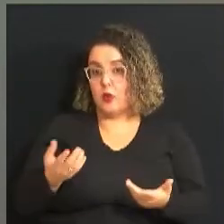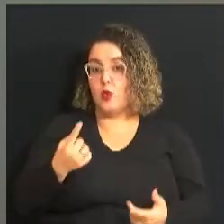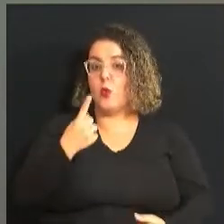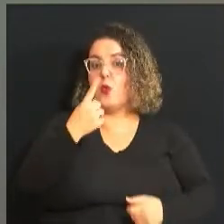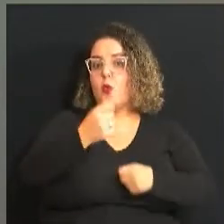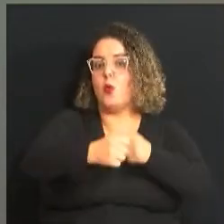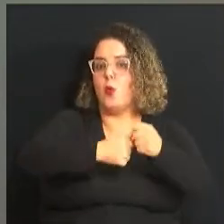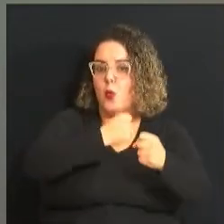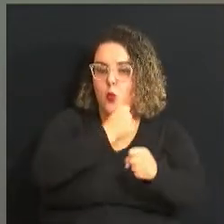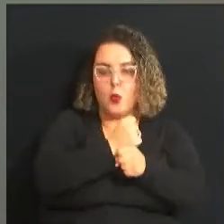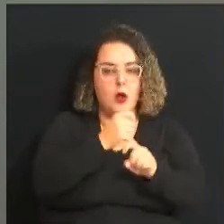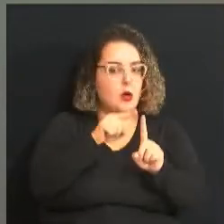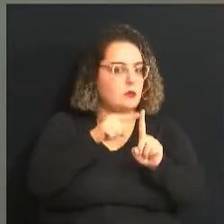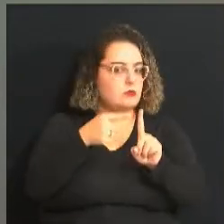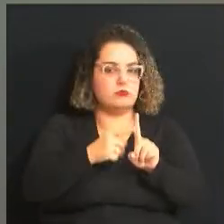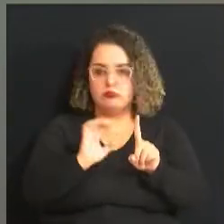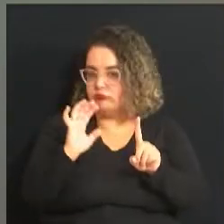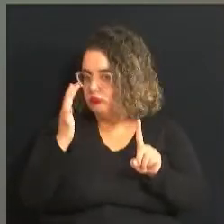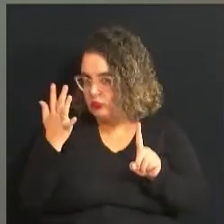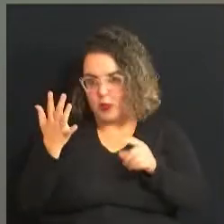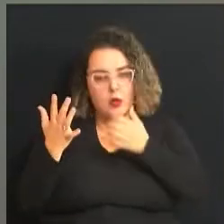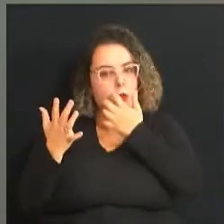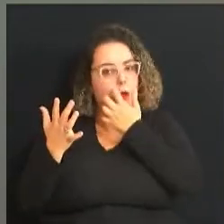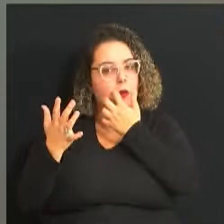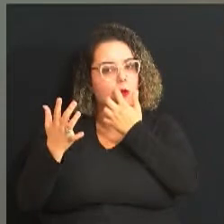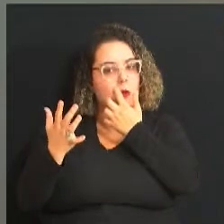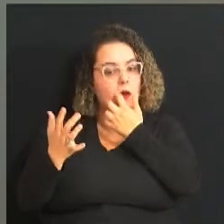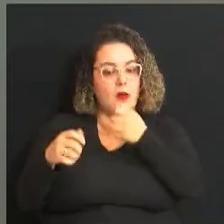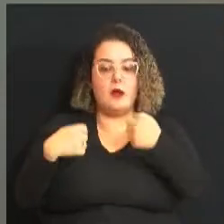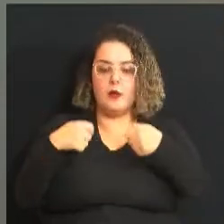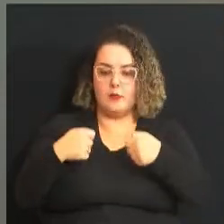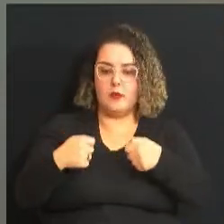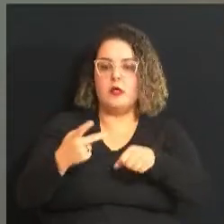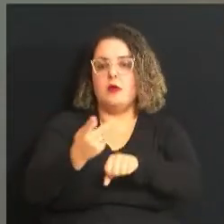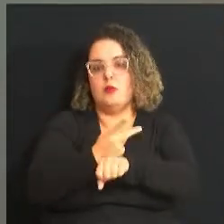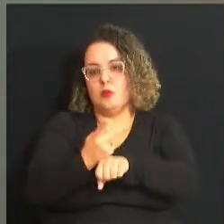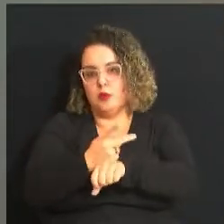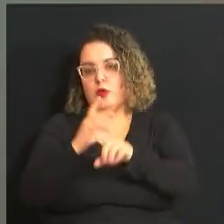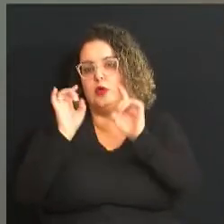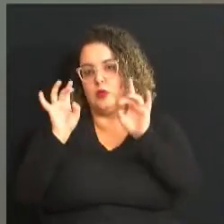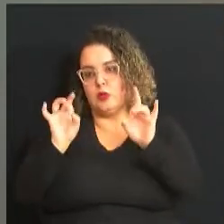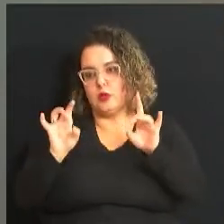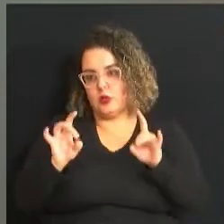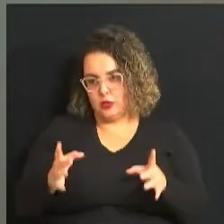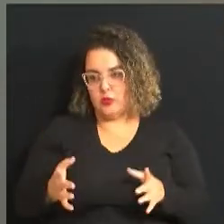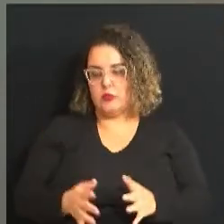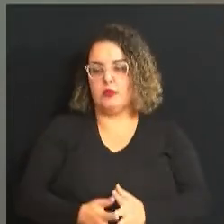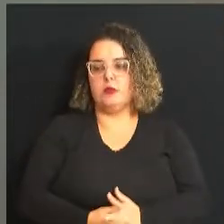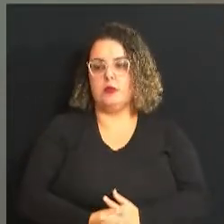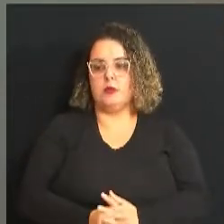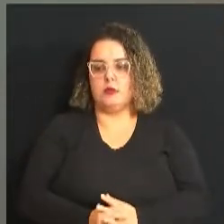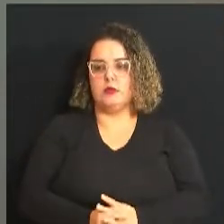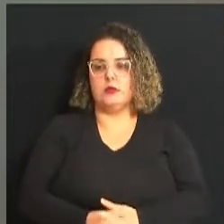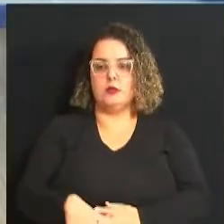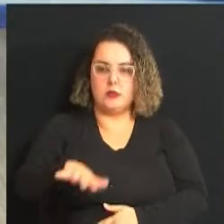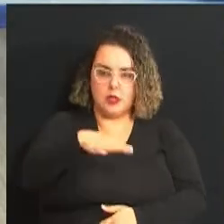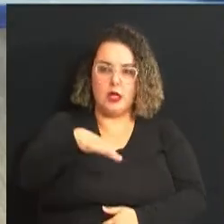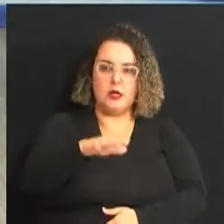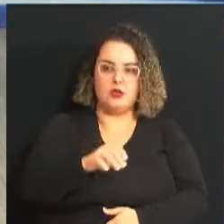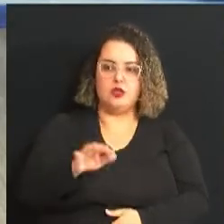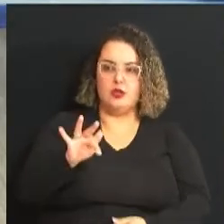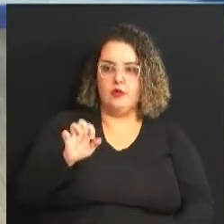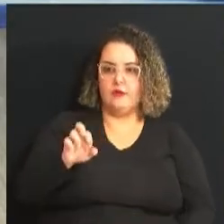a gravidez não aconteceu, aí precisa procurar um especialista na área de E doutor, na fertilidade. internet a